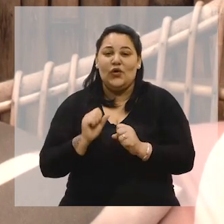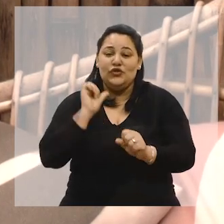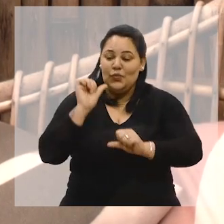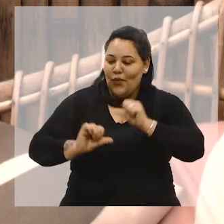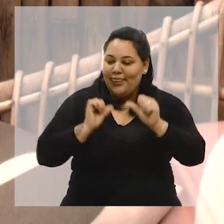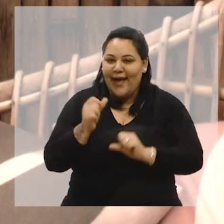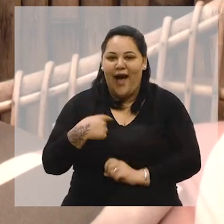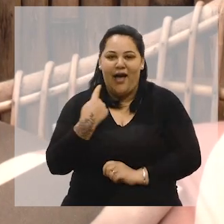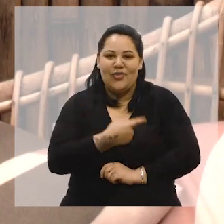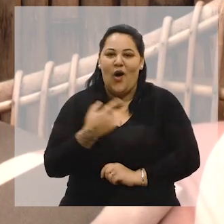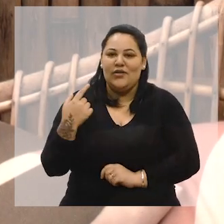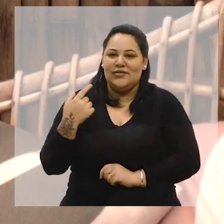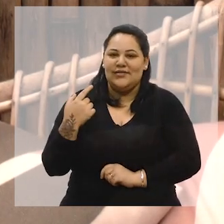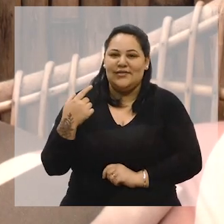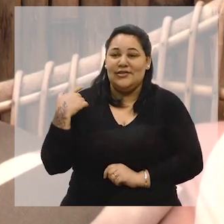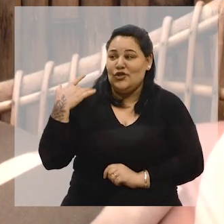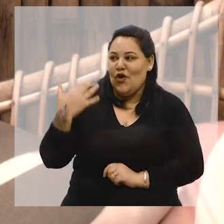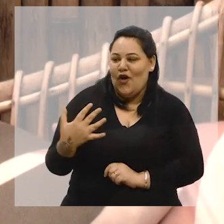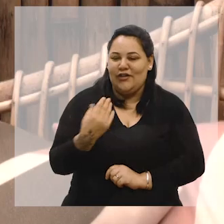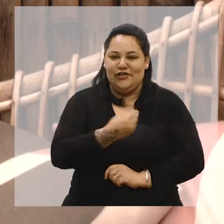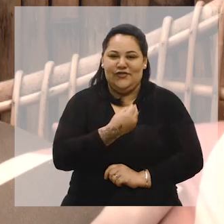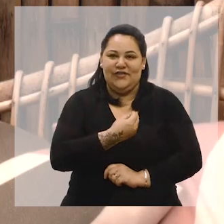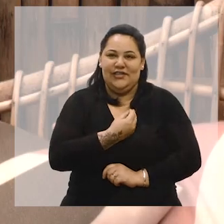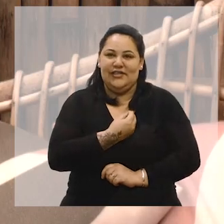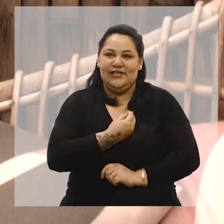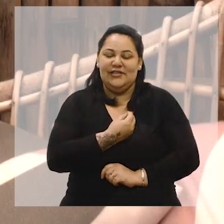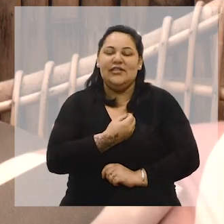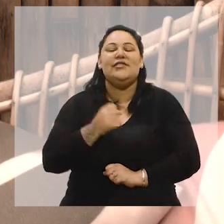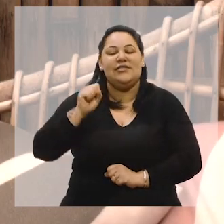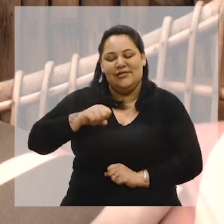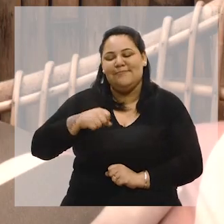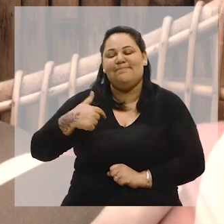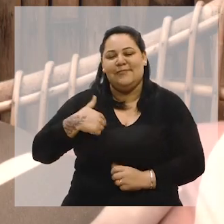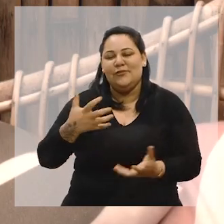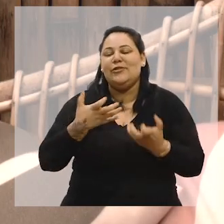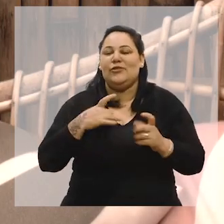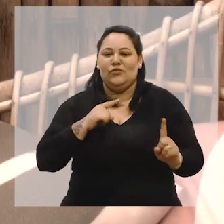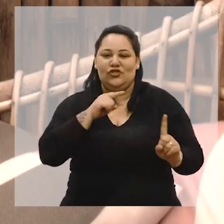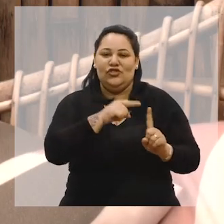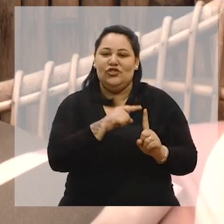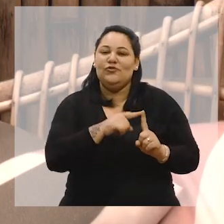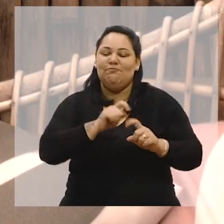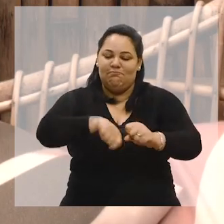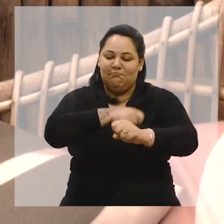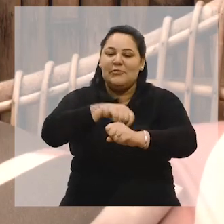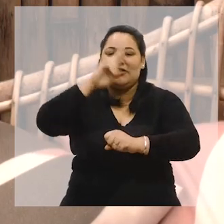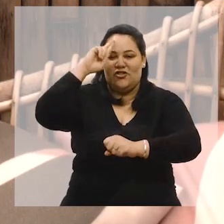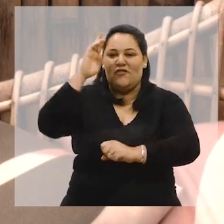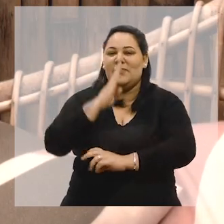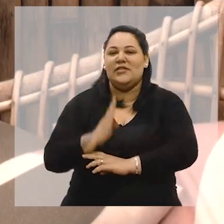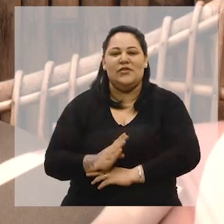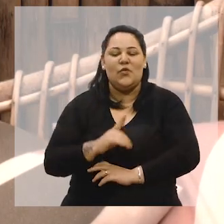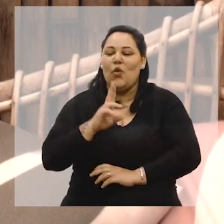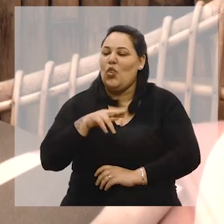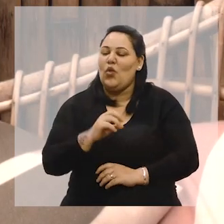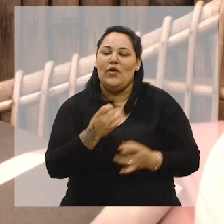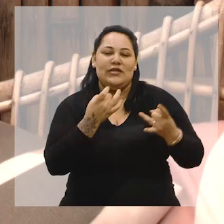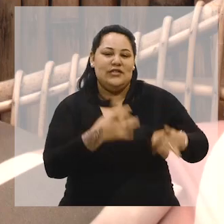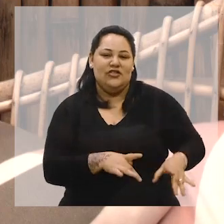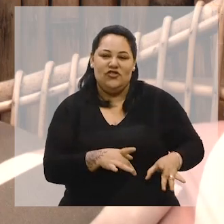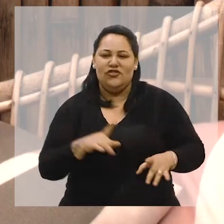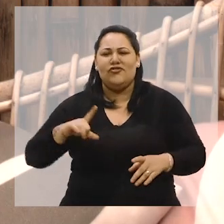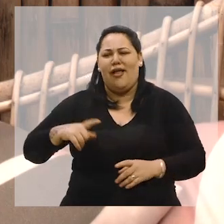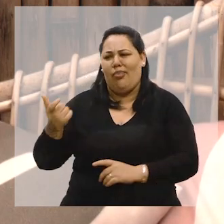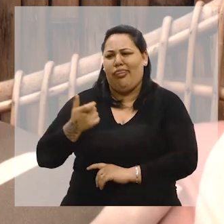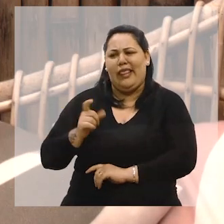mudar a nossa história. E era a história que eu queria para mim, era o MasterChef, então eu não desisti em nenhum momento. Todos os nãos que eu